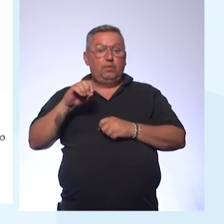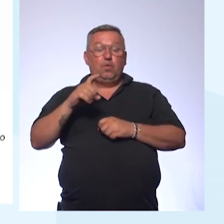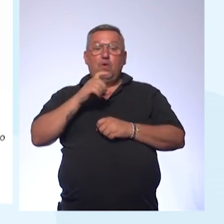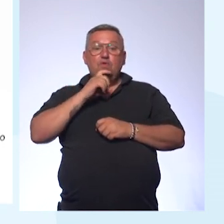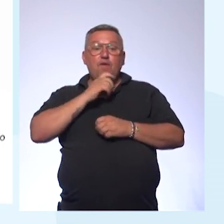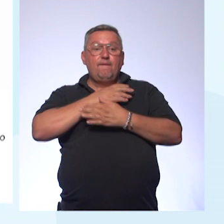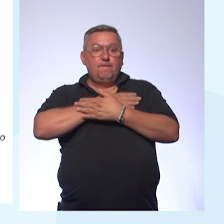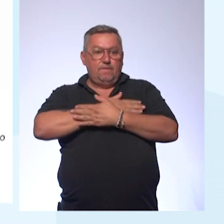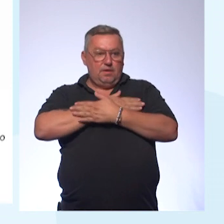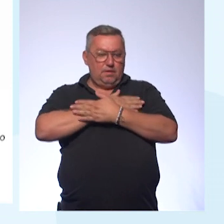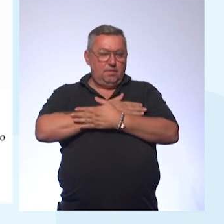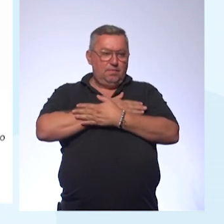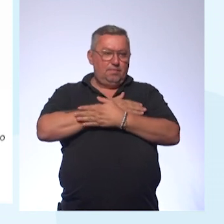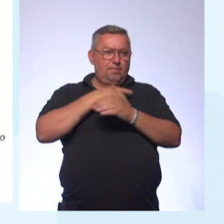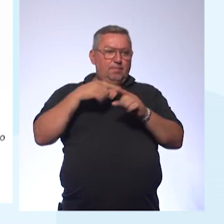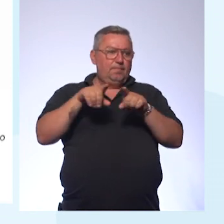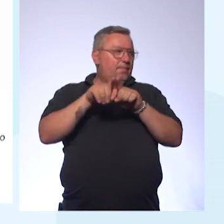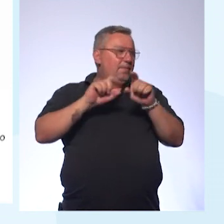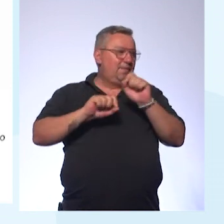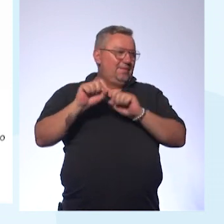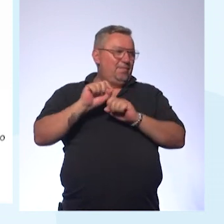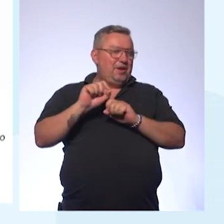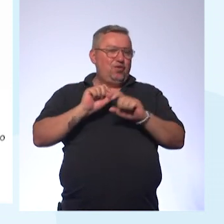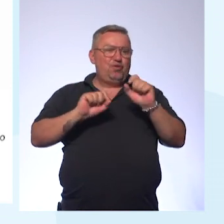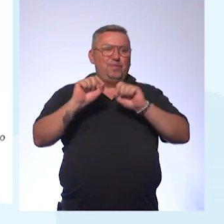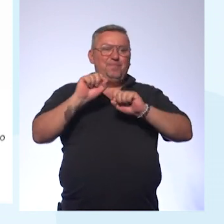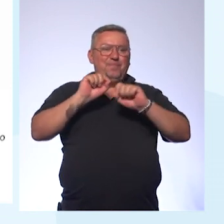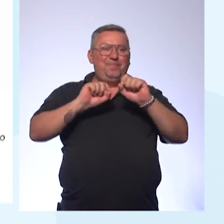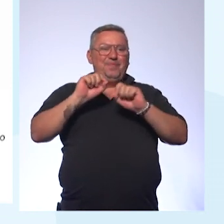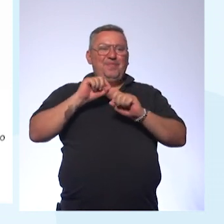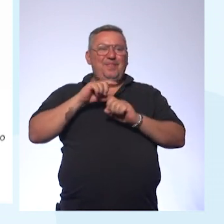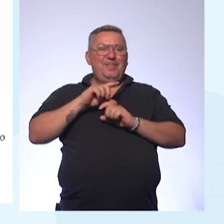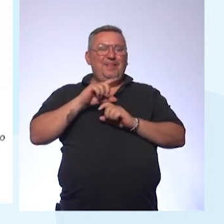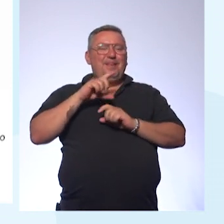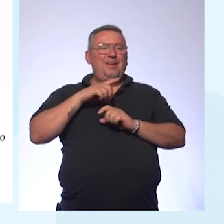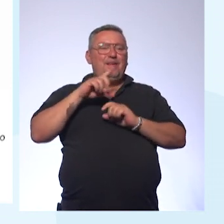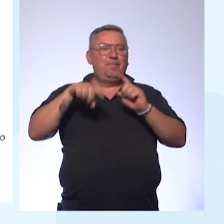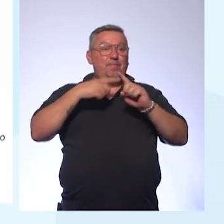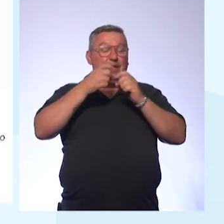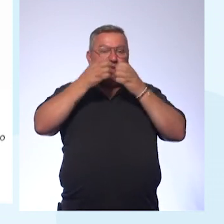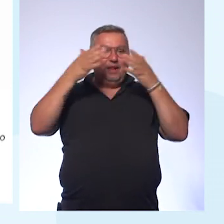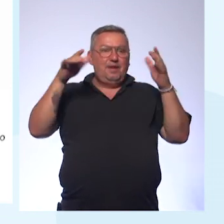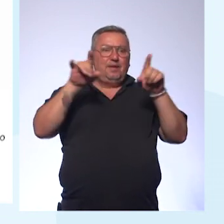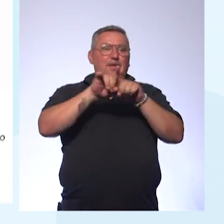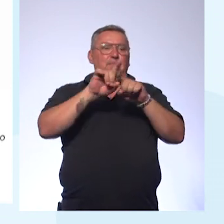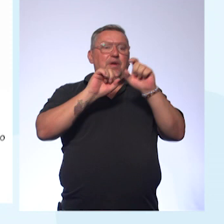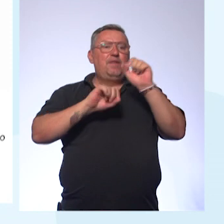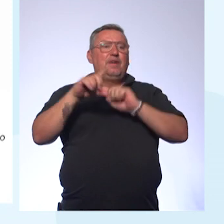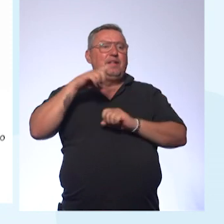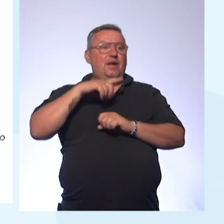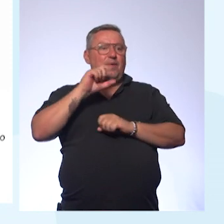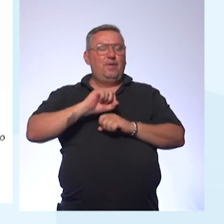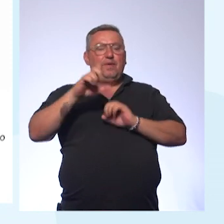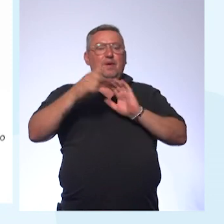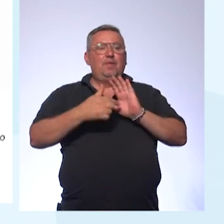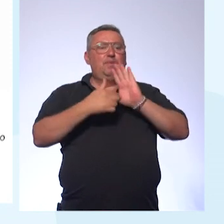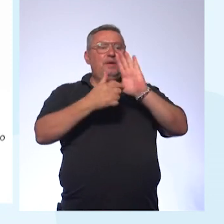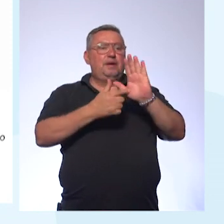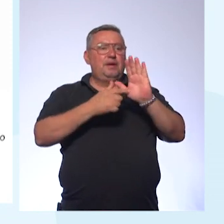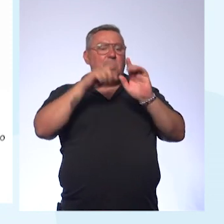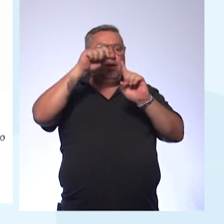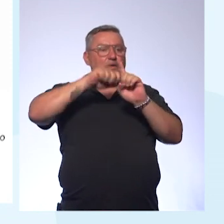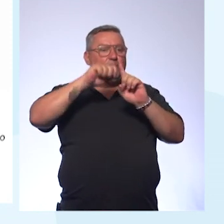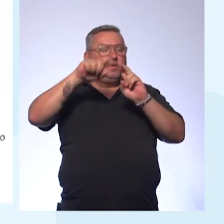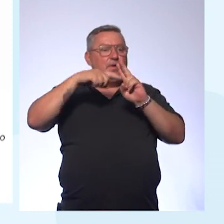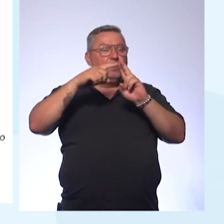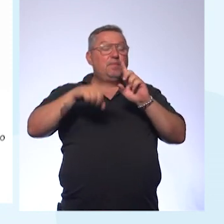ser também o verdinho, bem clarinho ali, tá bom? E esse vai estar aí, ó, vai apresentar o mês mais frio